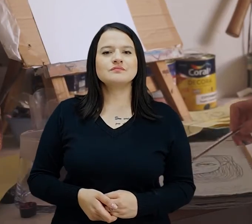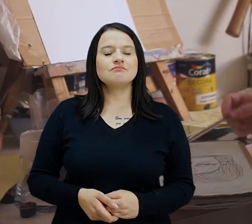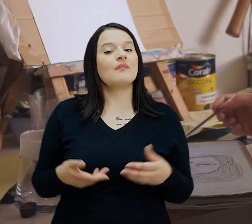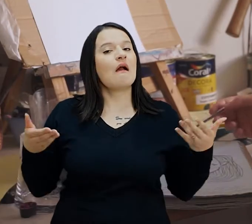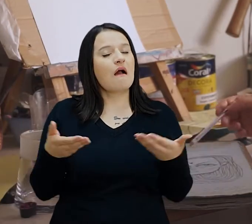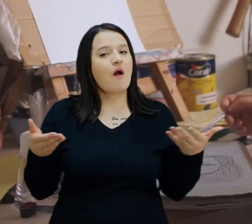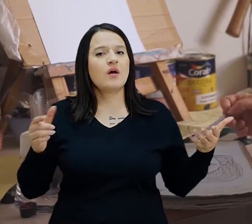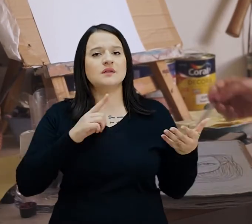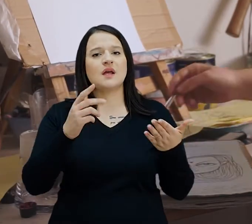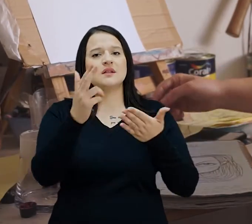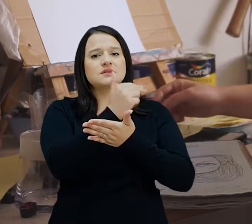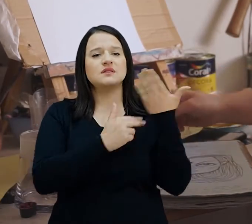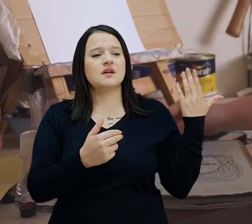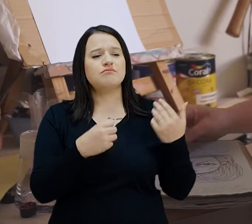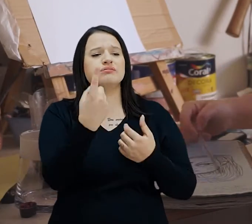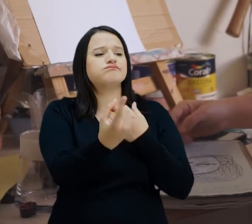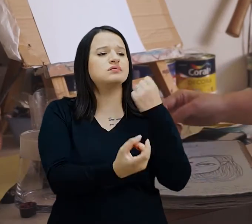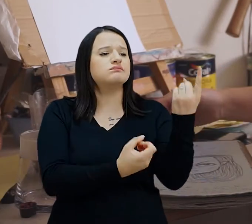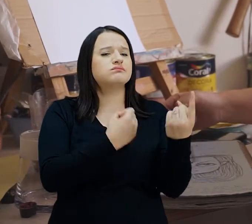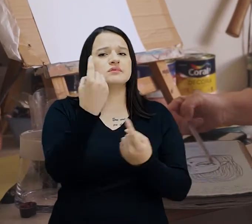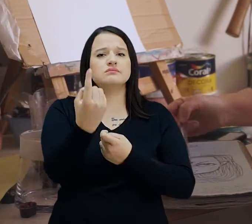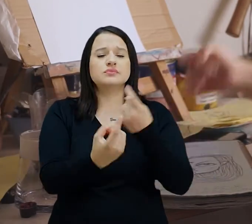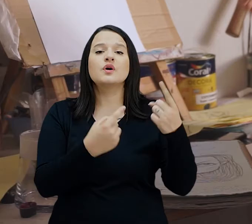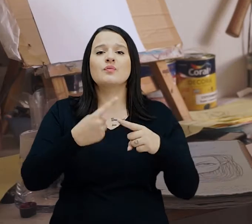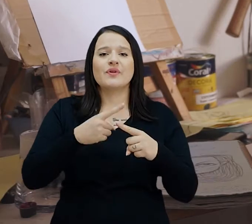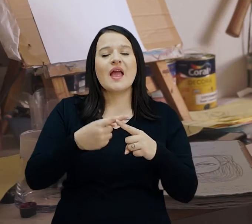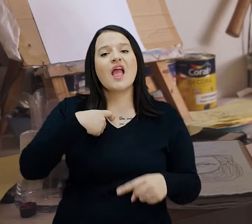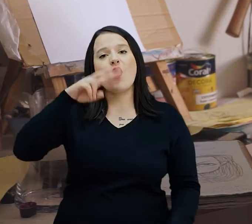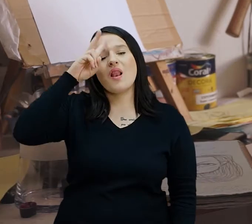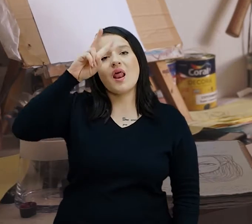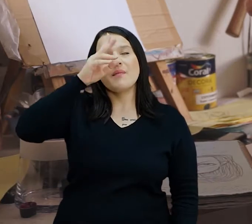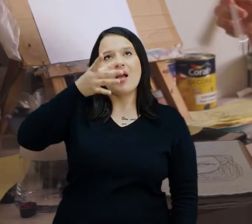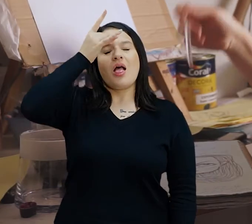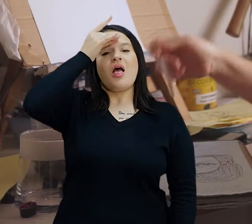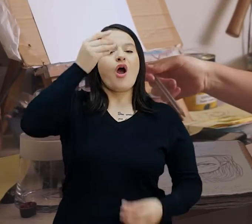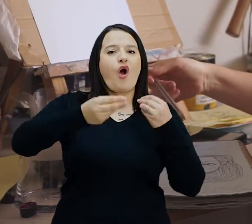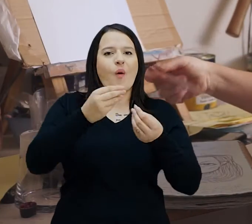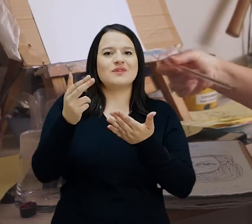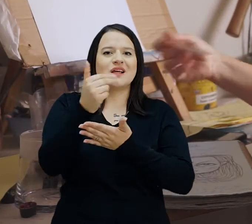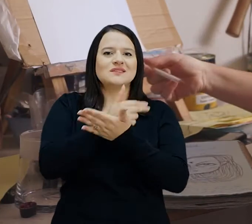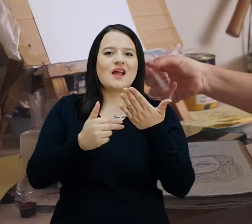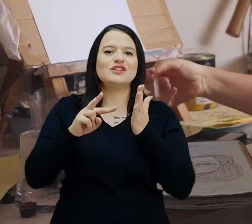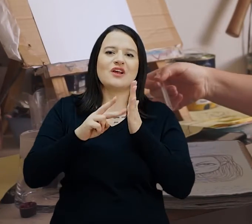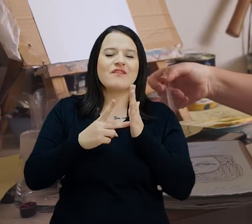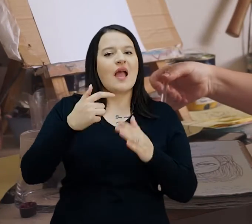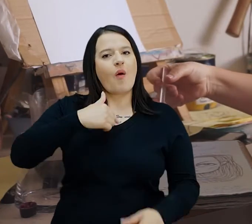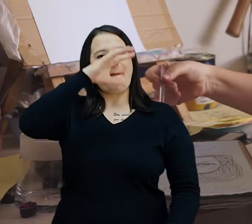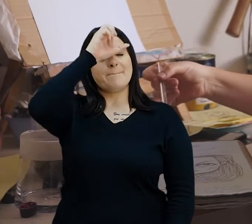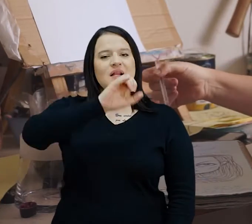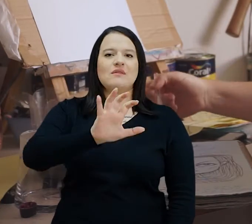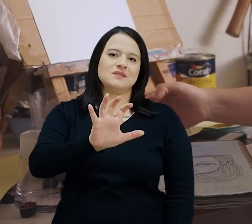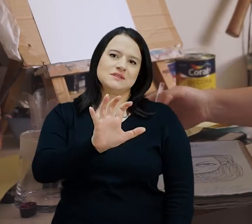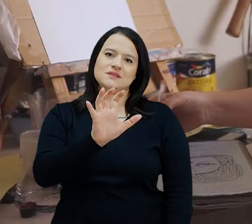Aqui eu tenho alguns desenhos aleatórios, porque eu memorizo através do desenho. É um processo